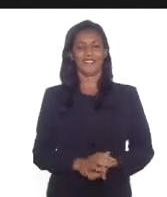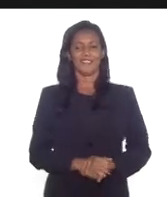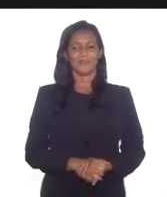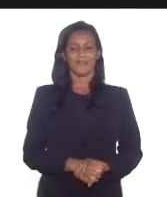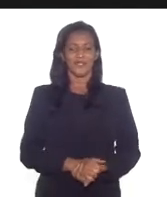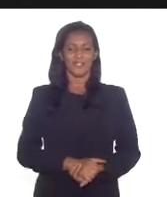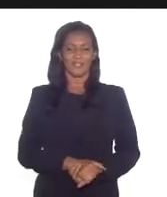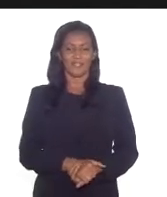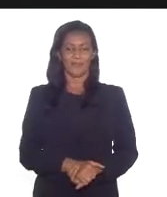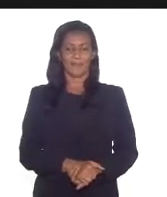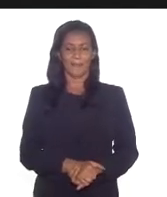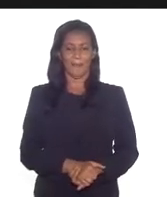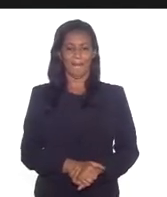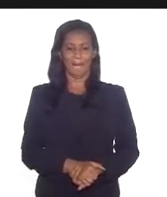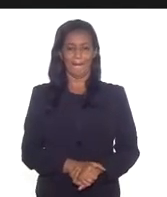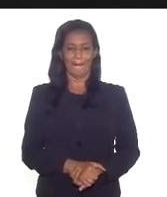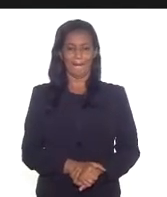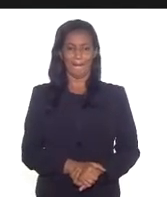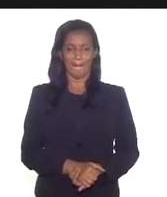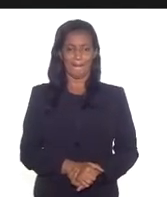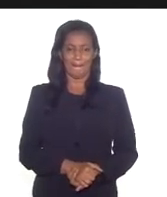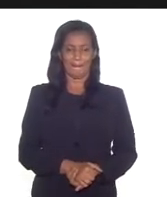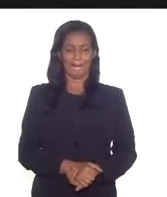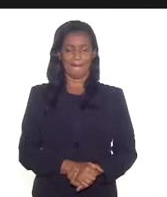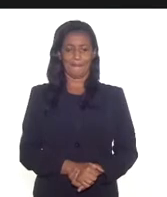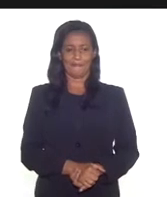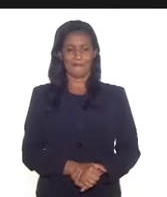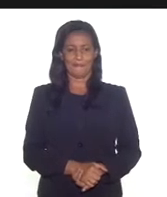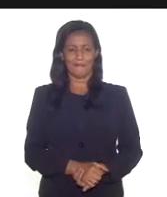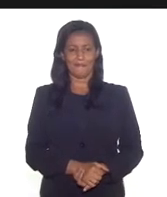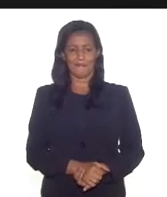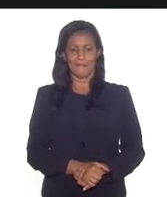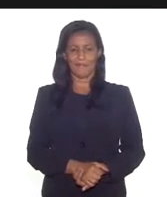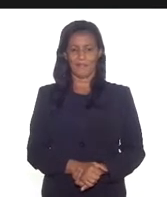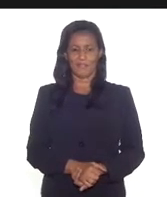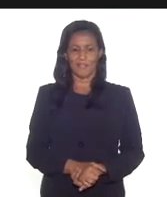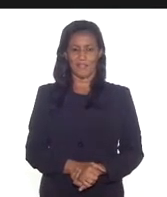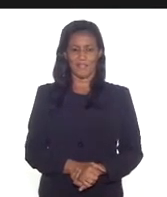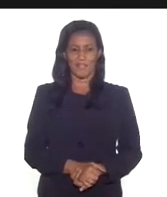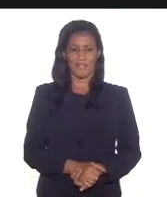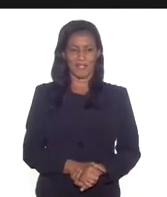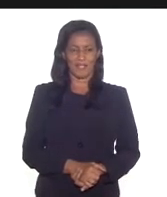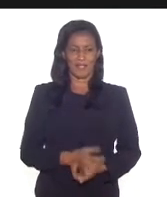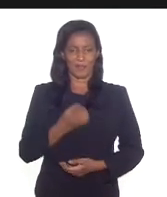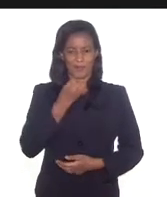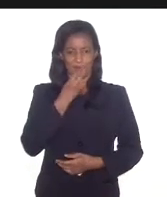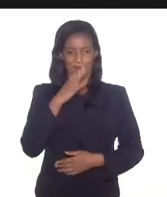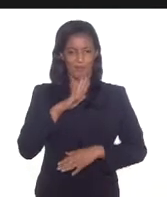presidente. Boa tarde, presidente. Boa tarde, presidente. Boa tarde, presidente. Boa tarde, Mariene. Boa tarde, John Boy.